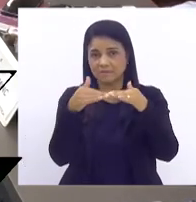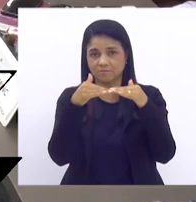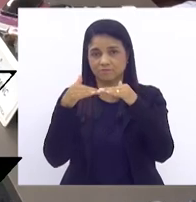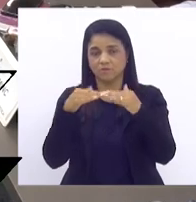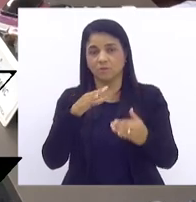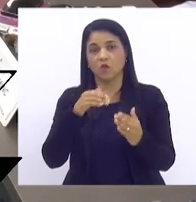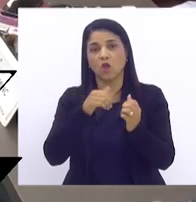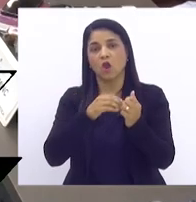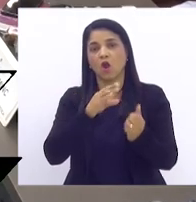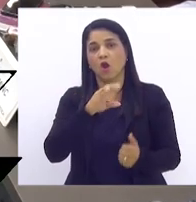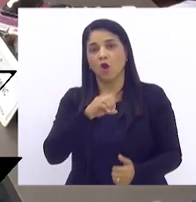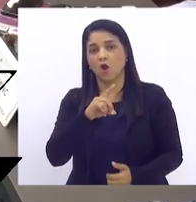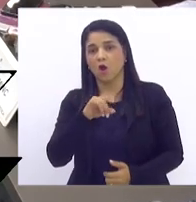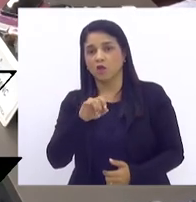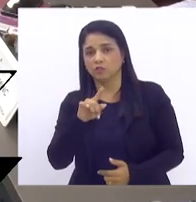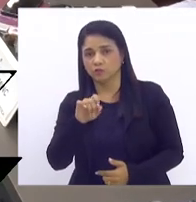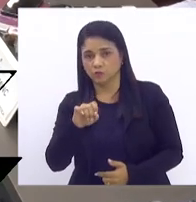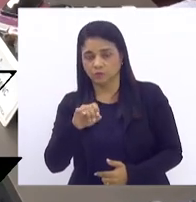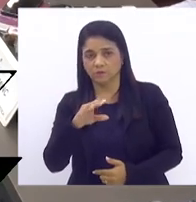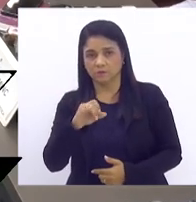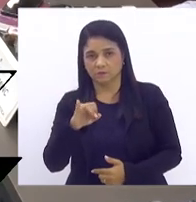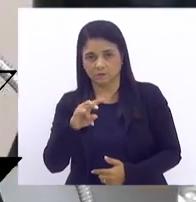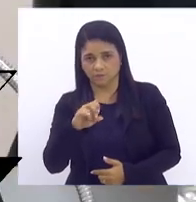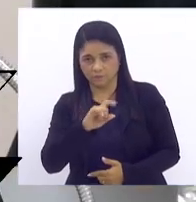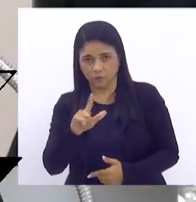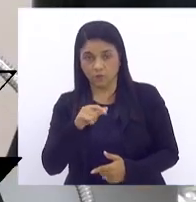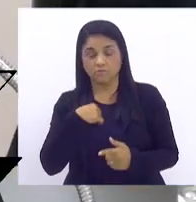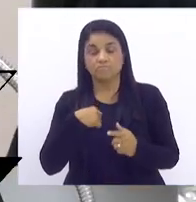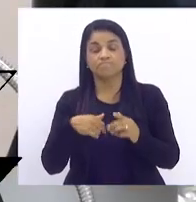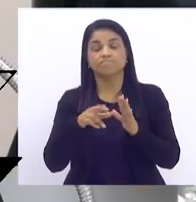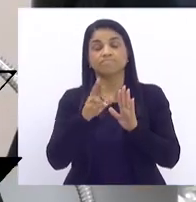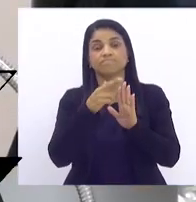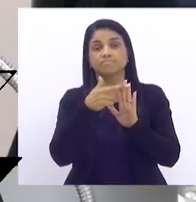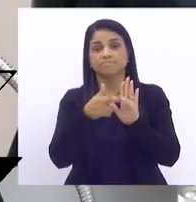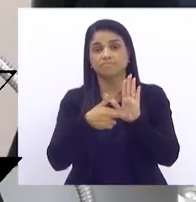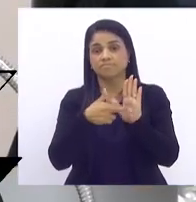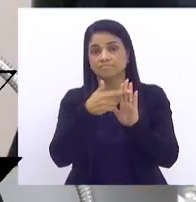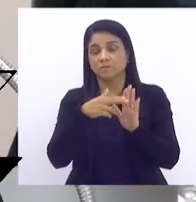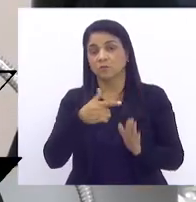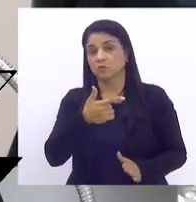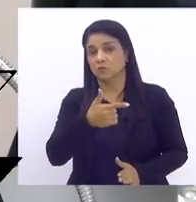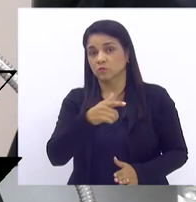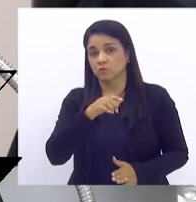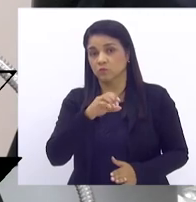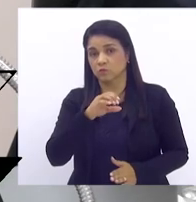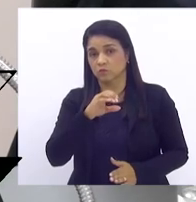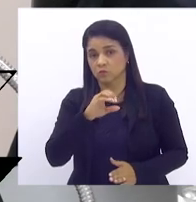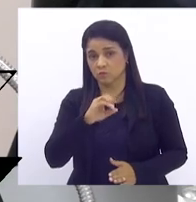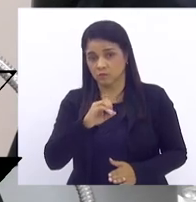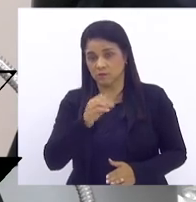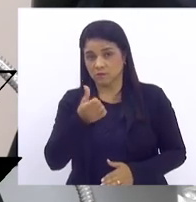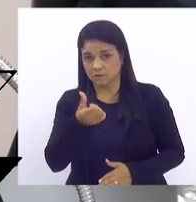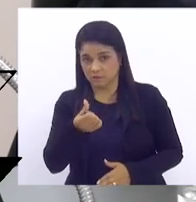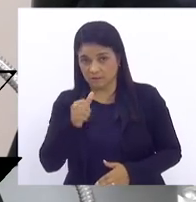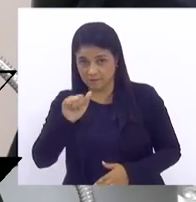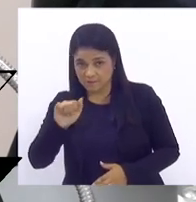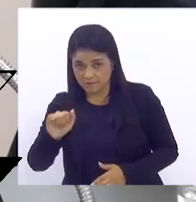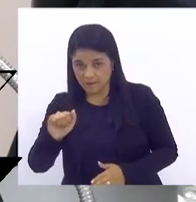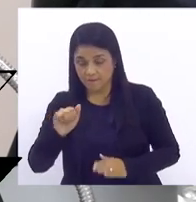Civil, trazer o que está descrito no Código Civil, no 206A, para